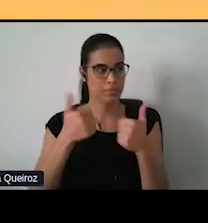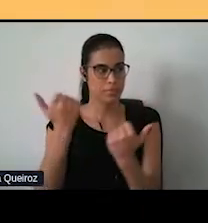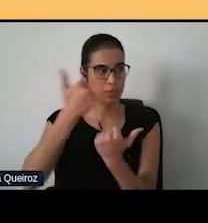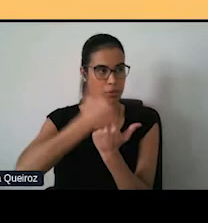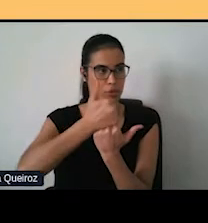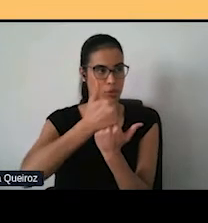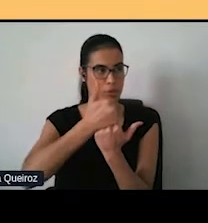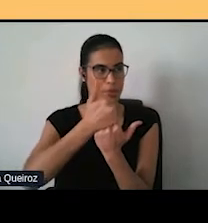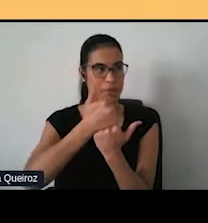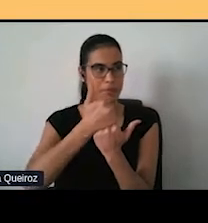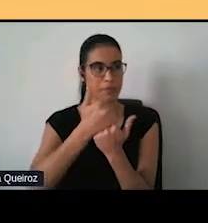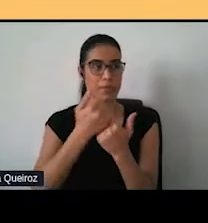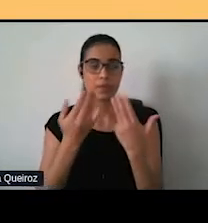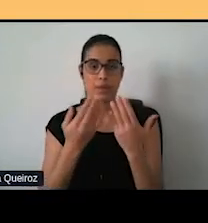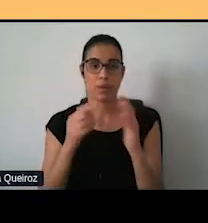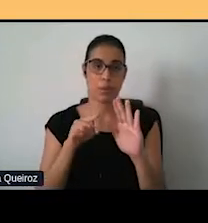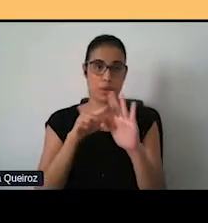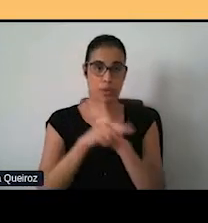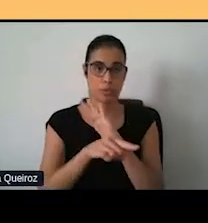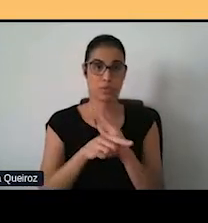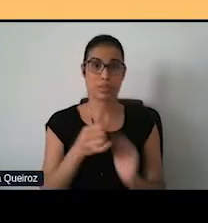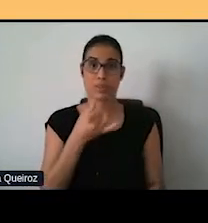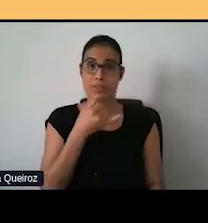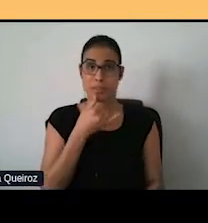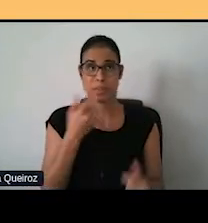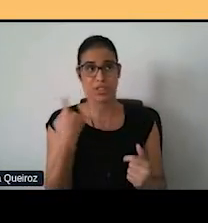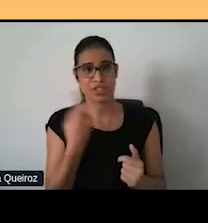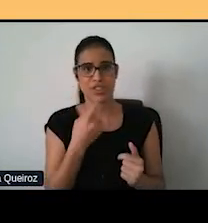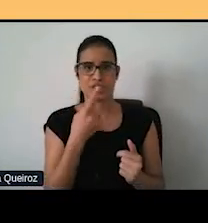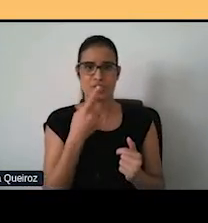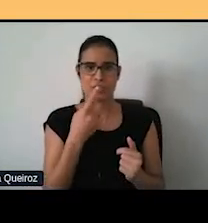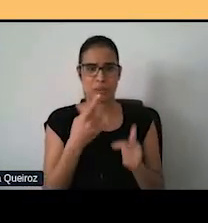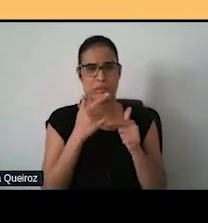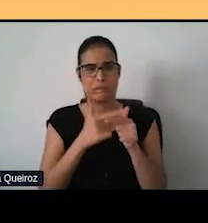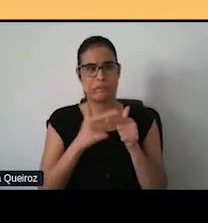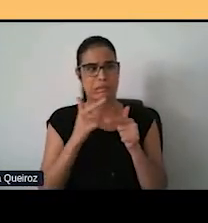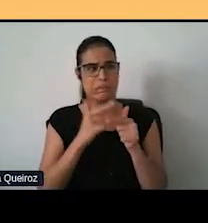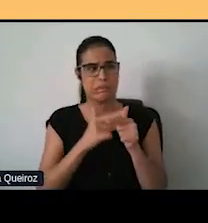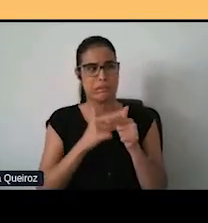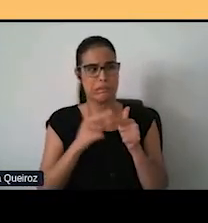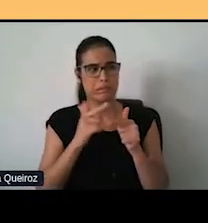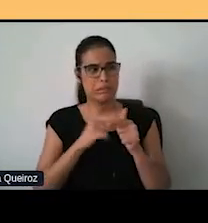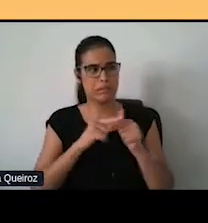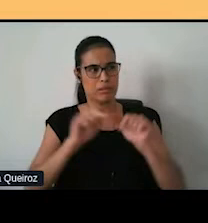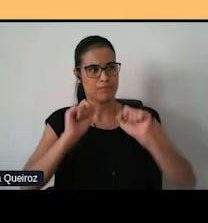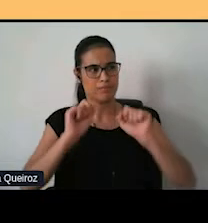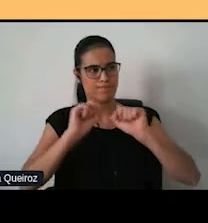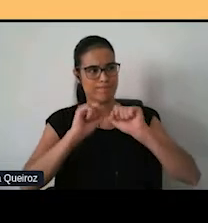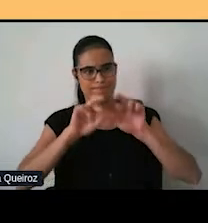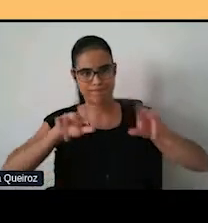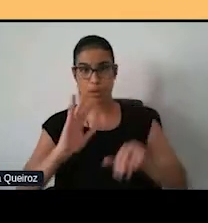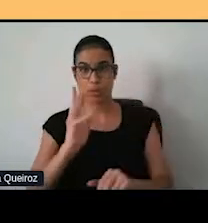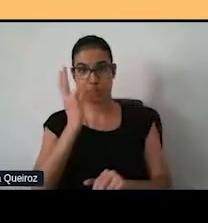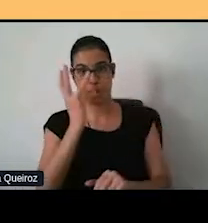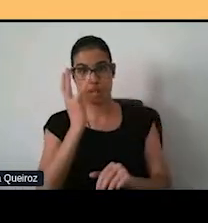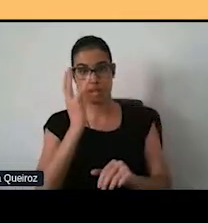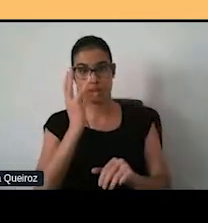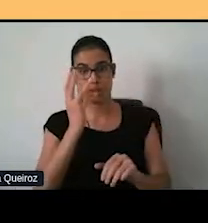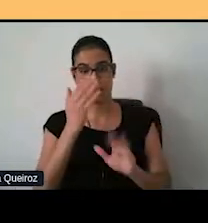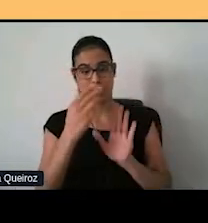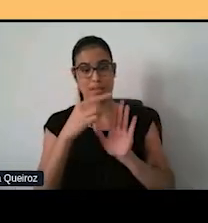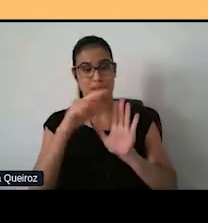infelizmente a gente falou bastante aqui de alguns casos, né, voltados para leitores de tela,